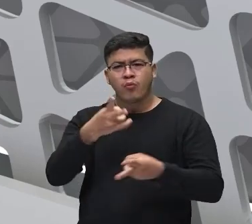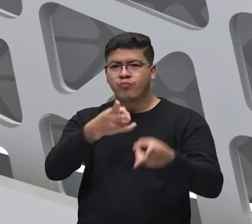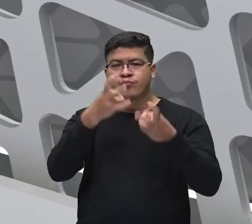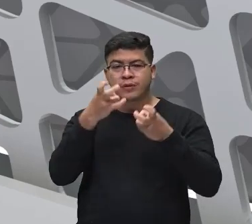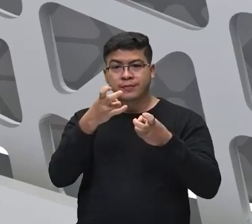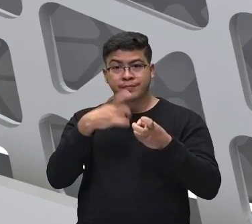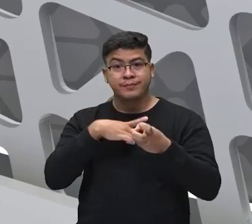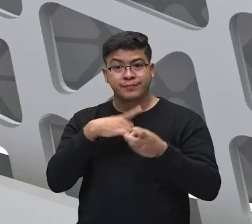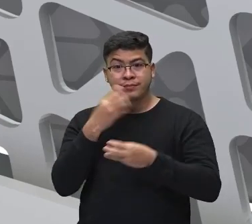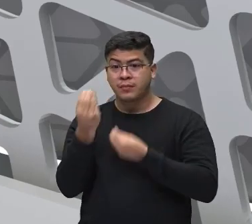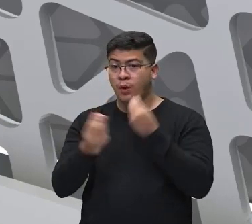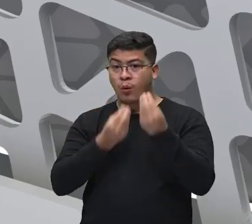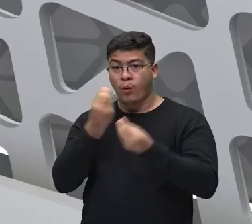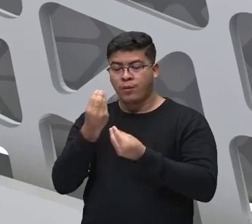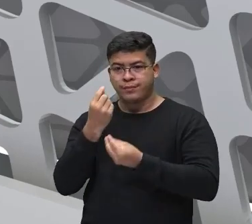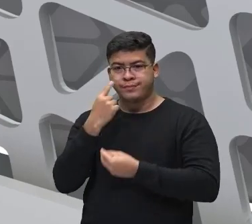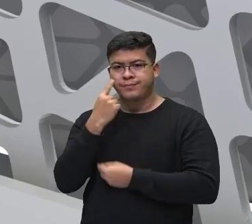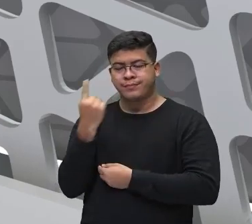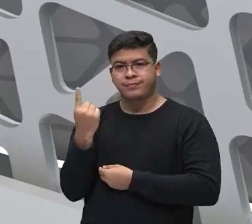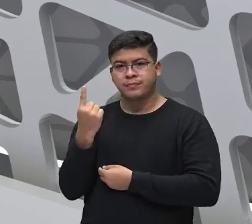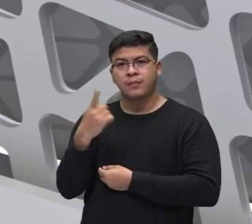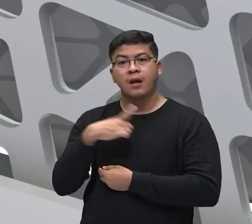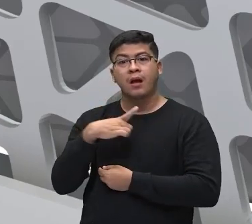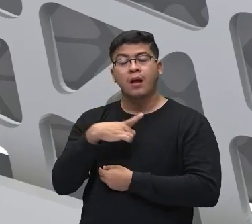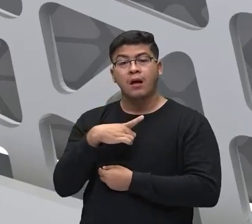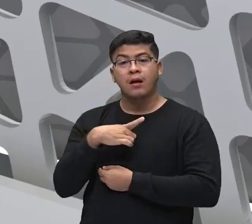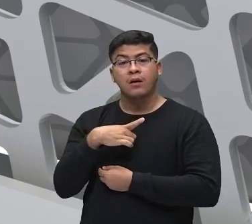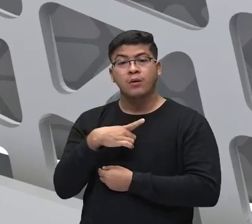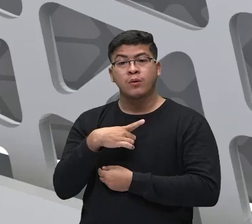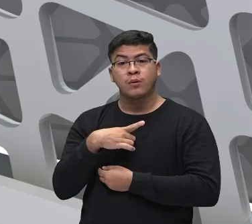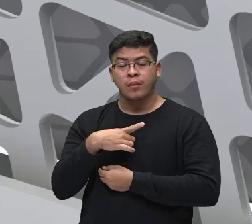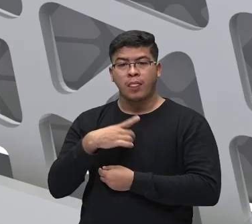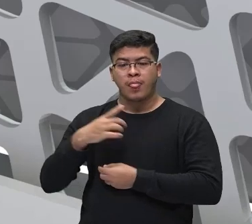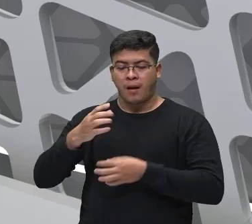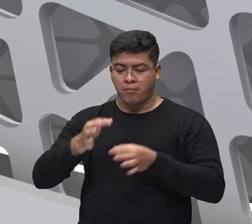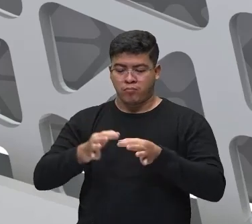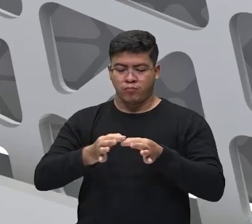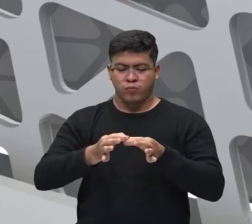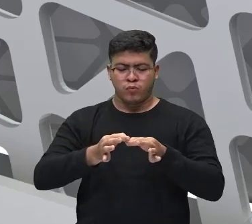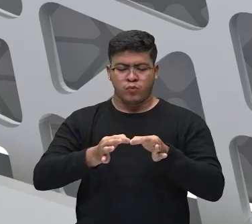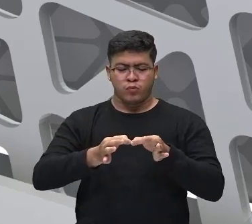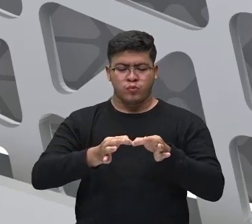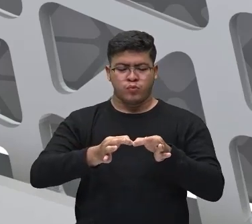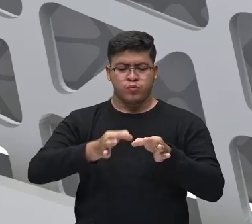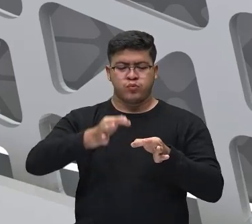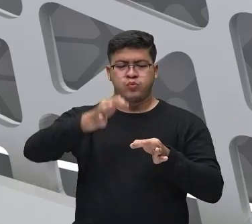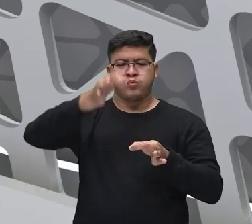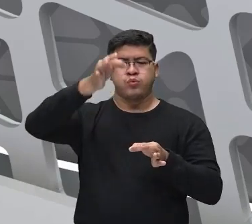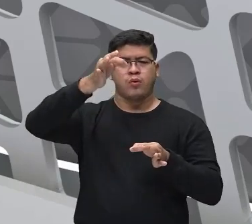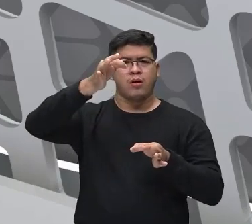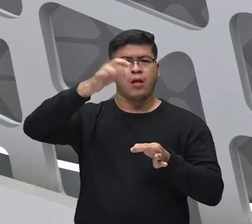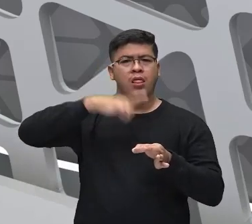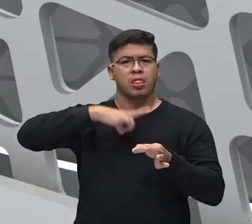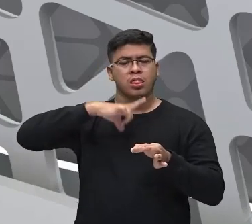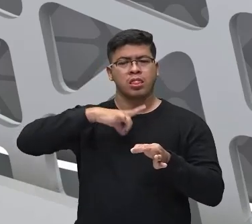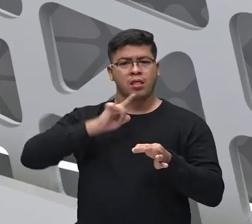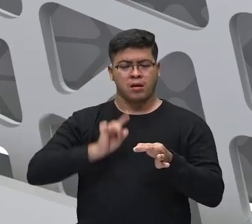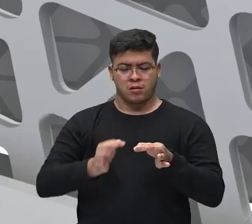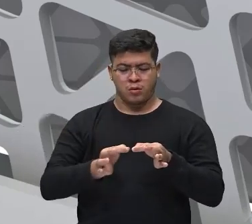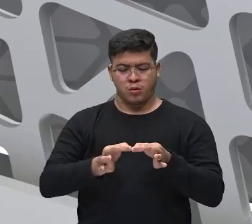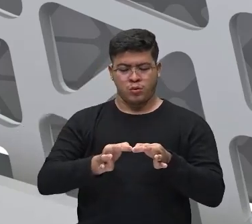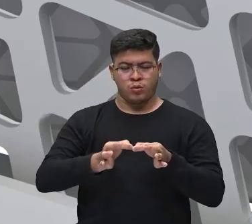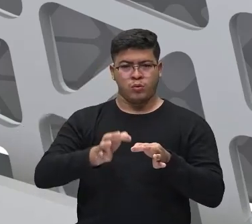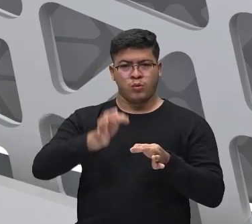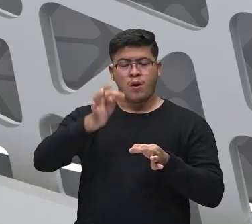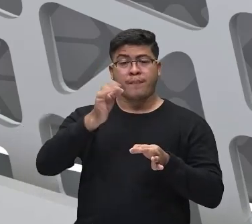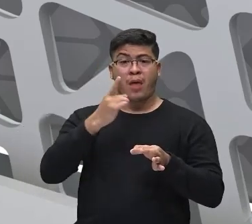O termômetro, ele é constituído por mercúrio. Observem aí no GIF que ele está